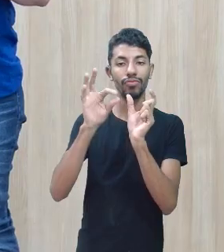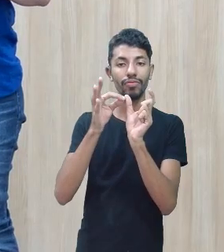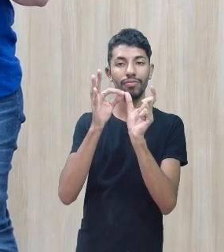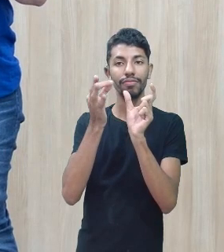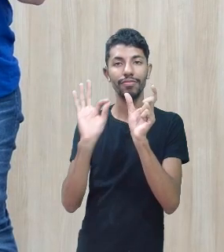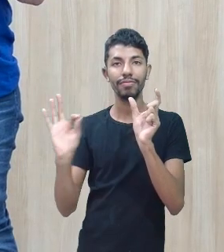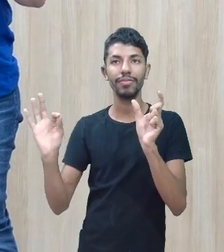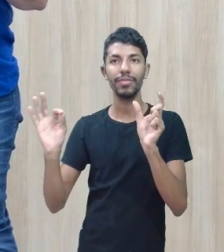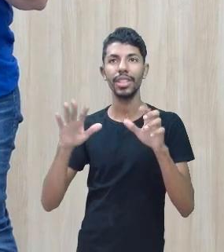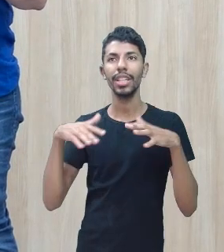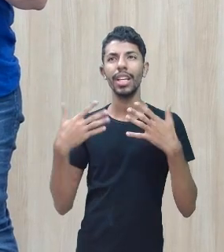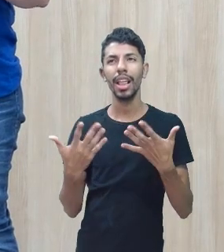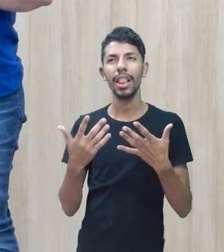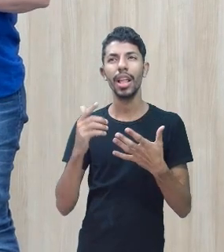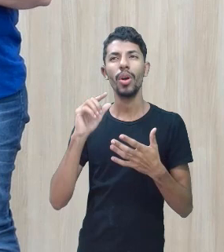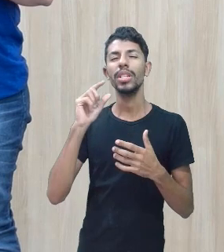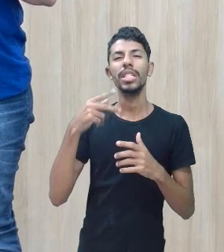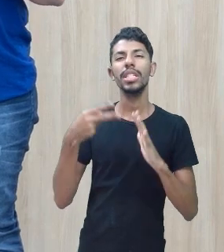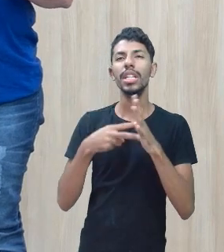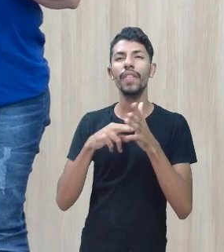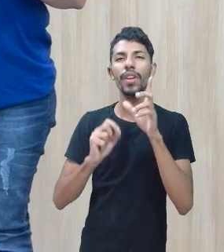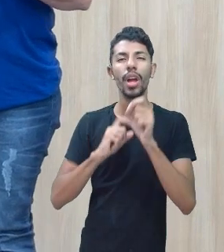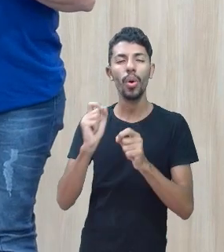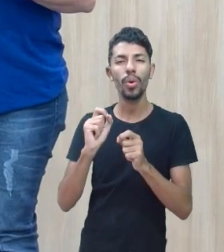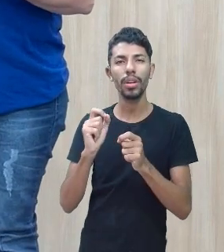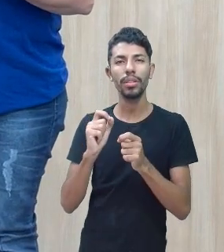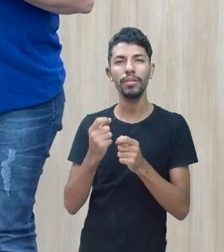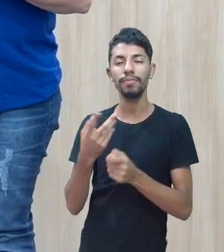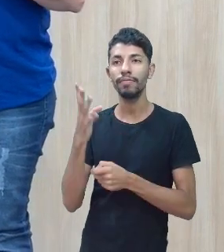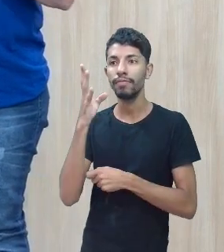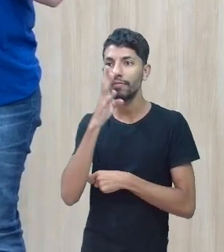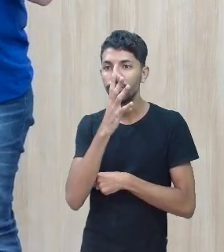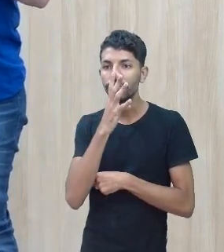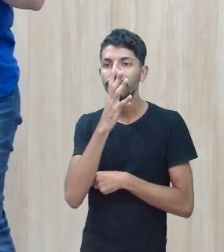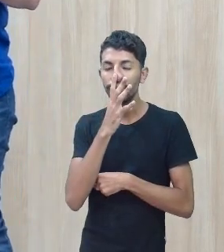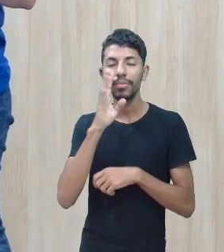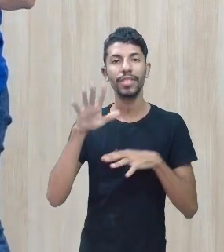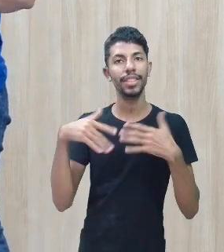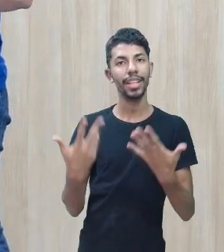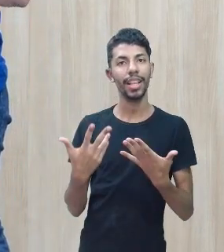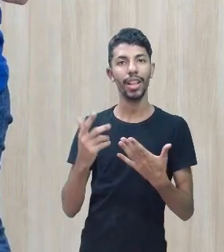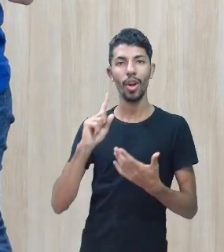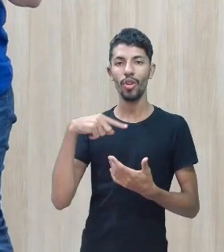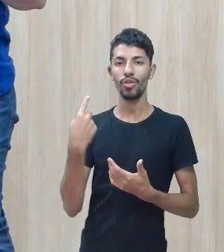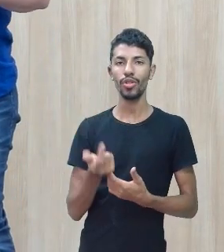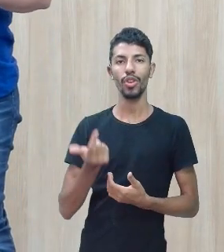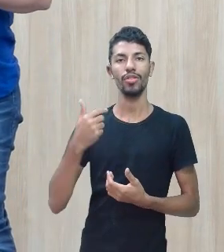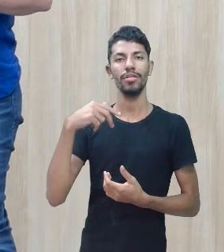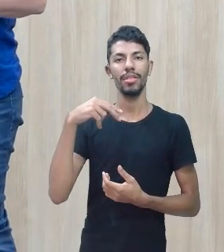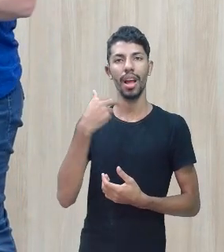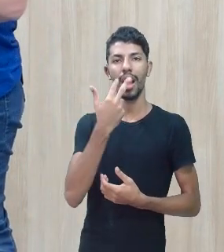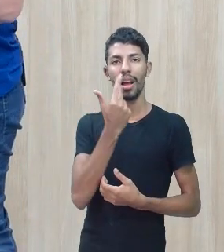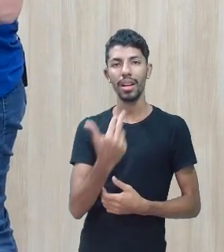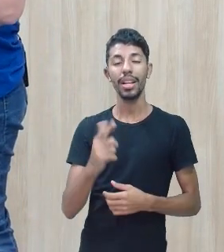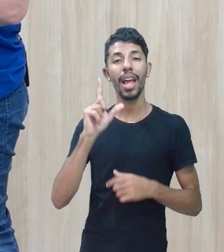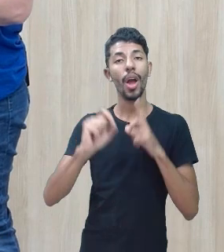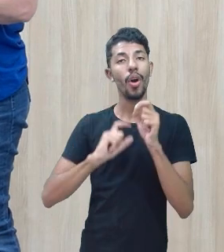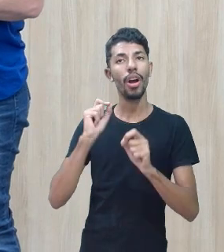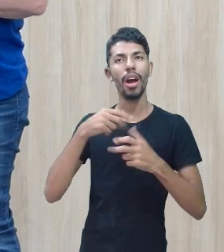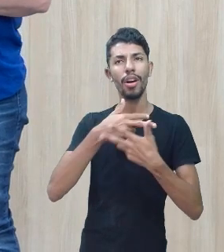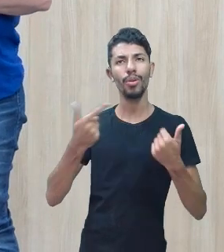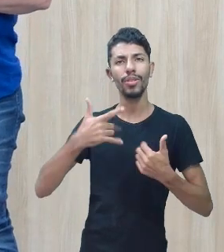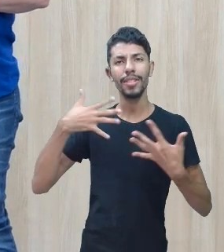é bom apreciar algo belo. Então, a nossa língua portuguesa é algo belo, é algo extraordinário. É algo que